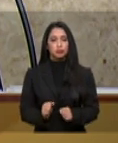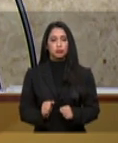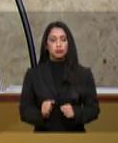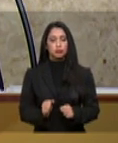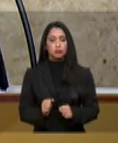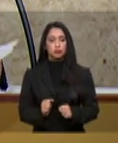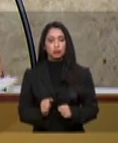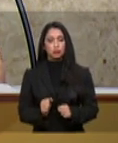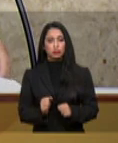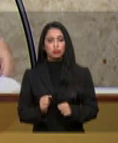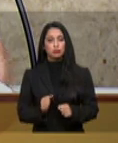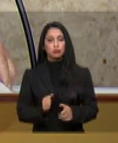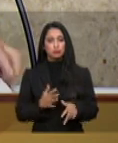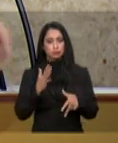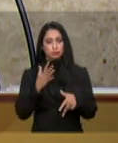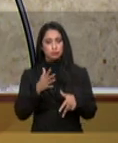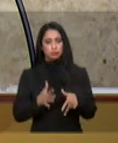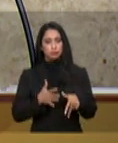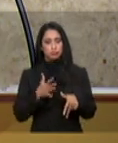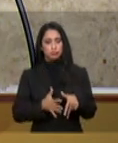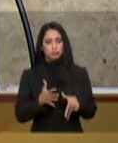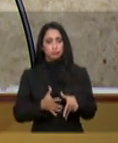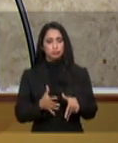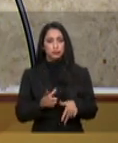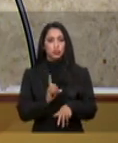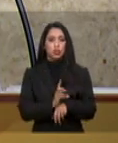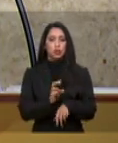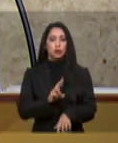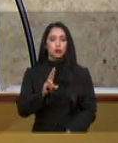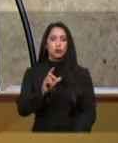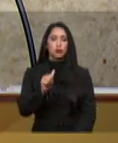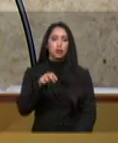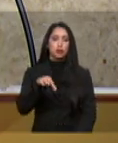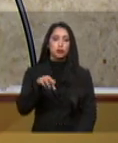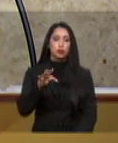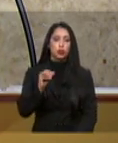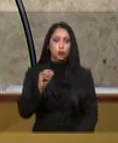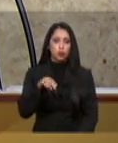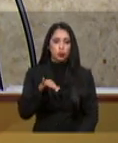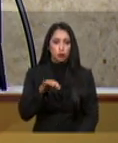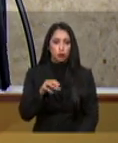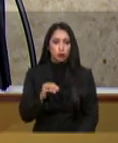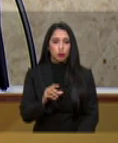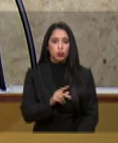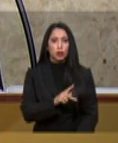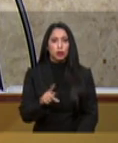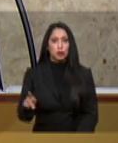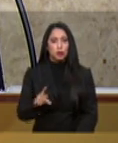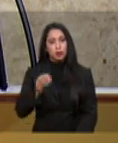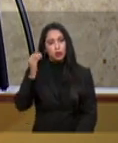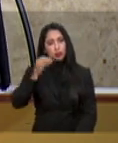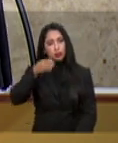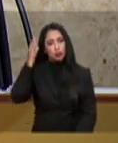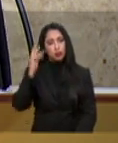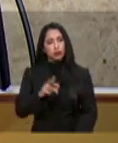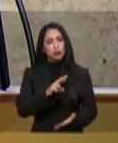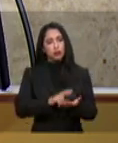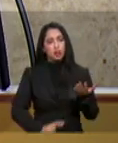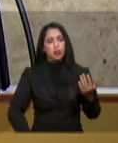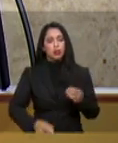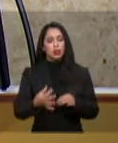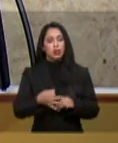Antônio Ezequiel Inácio. Obrigado, presidente. Senhor presidente, ministro Luiz Fux, senhor relator,